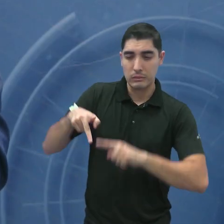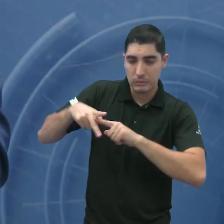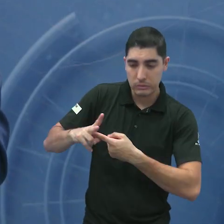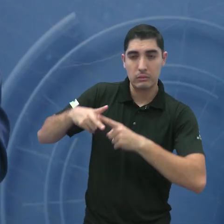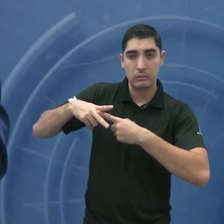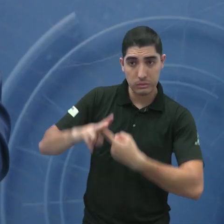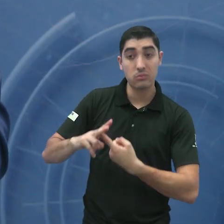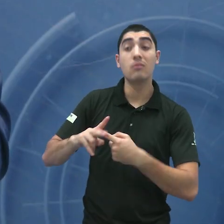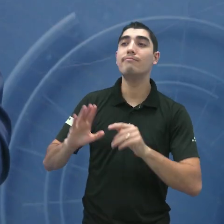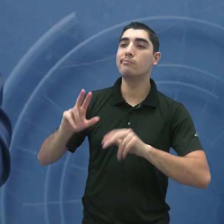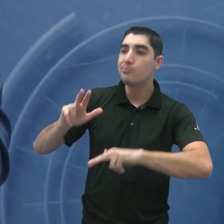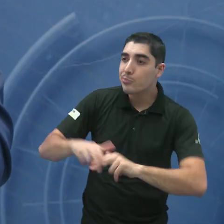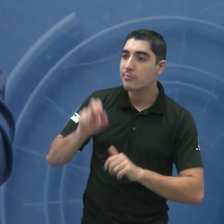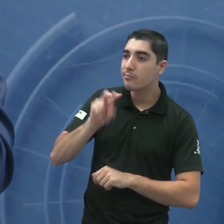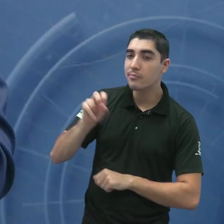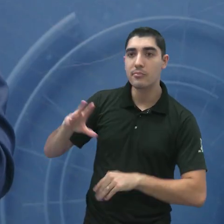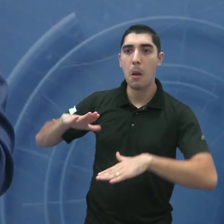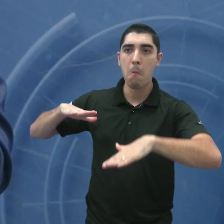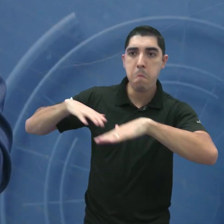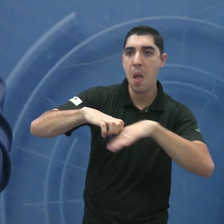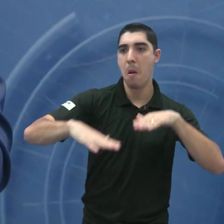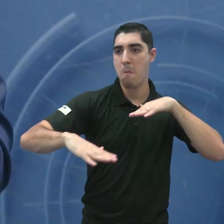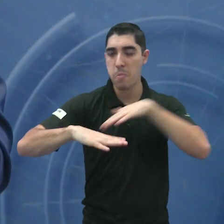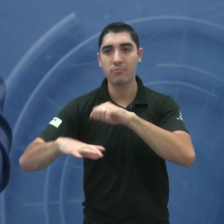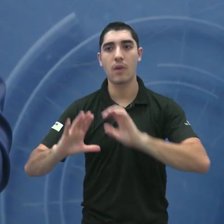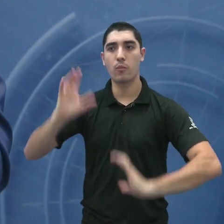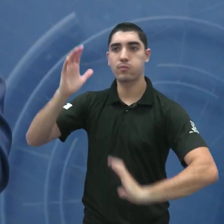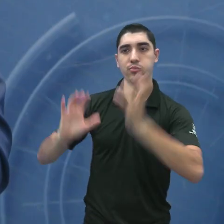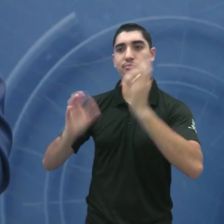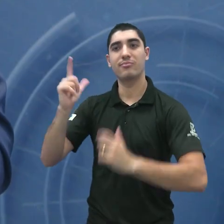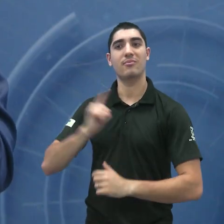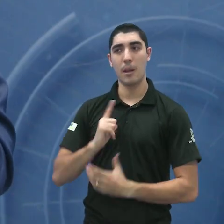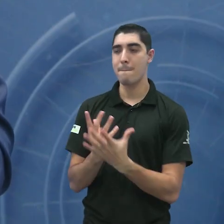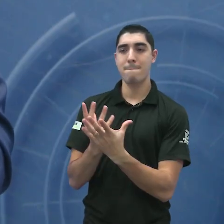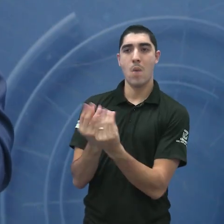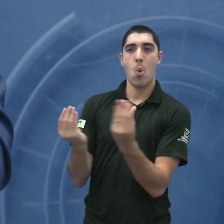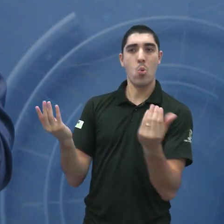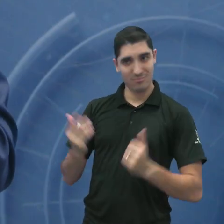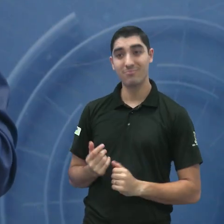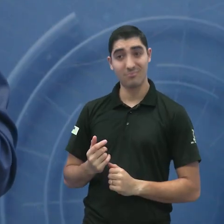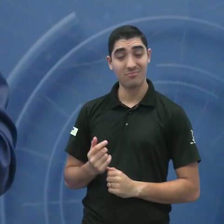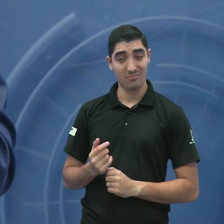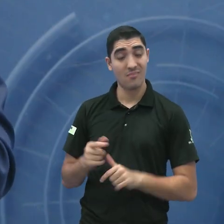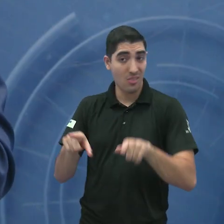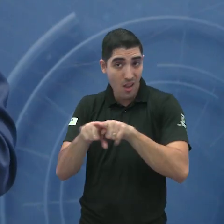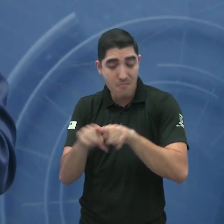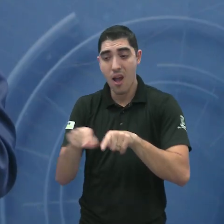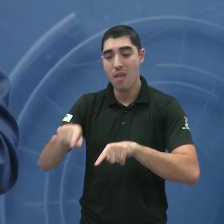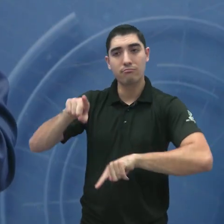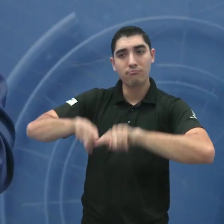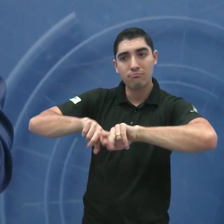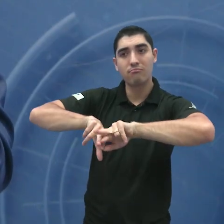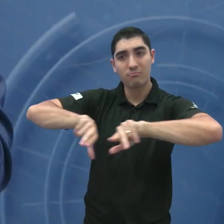de acidente no trânsito, né, e os impactos no direito do transporte de pessoas e mercadorias, né? A gente vê